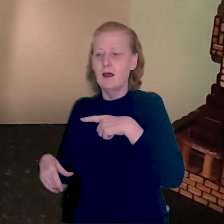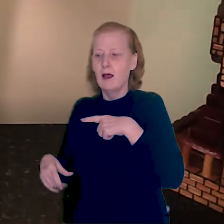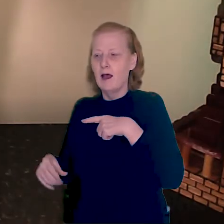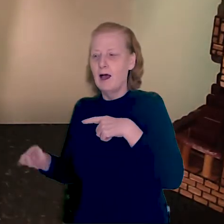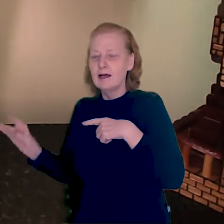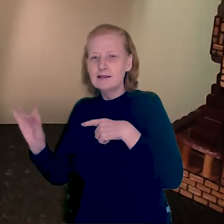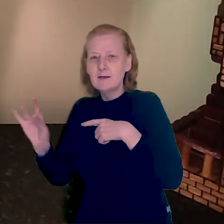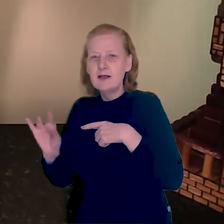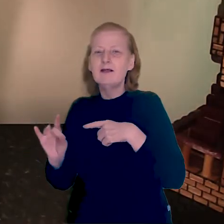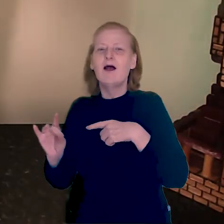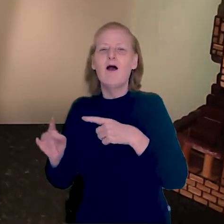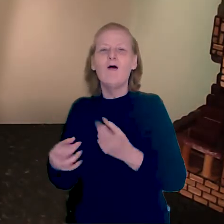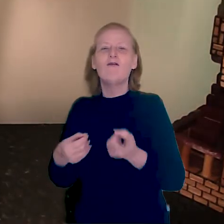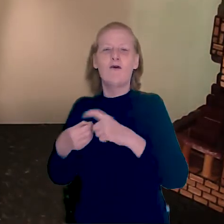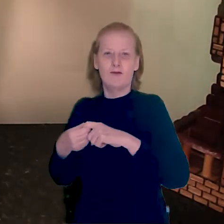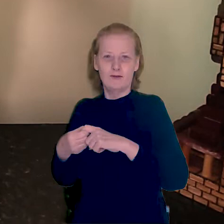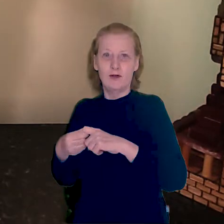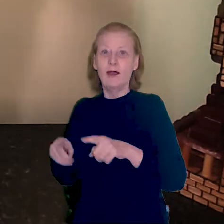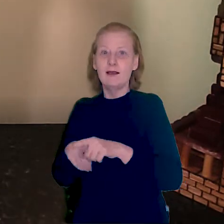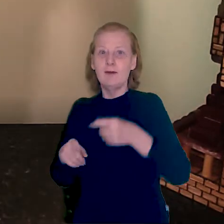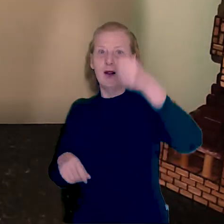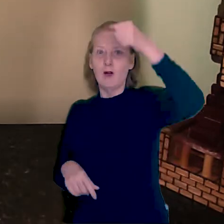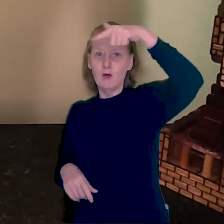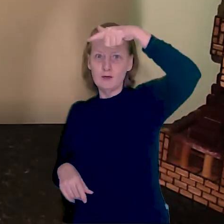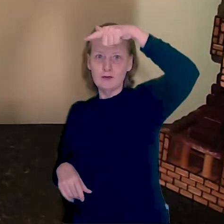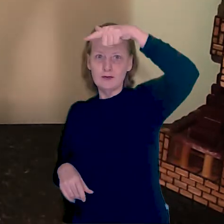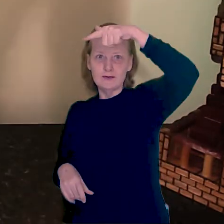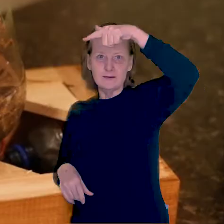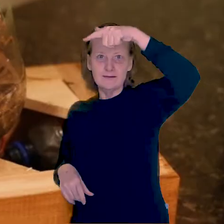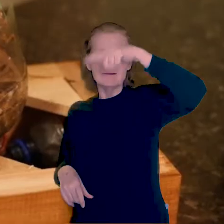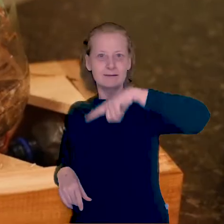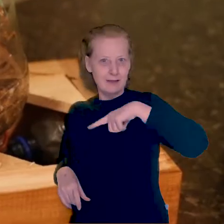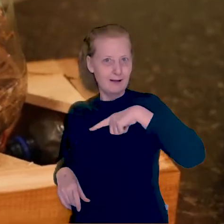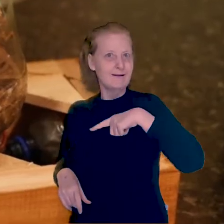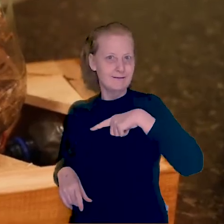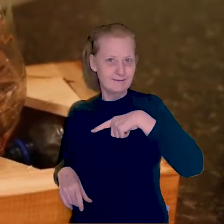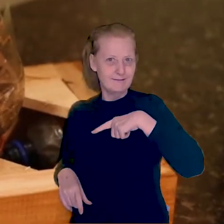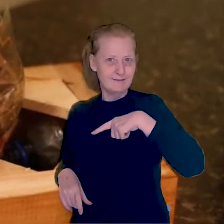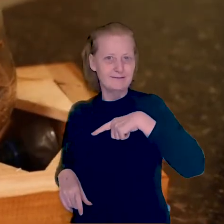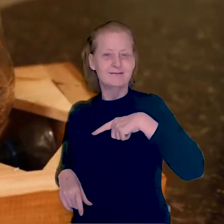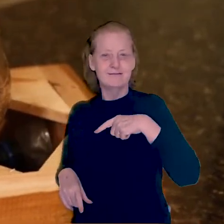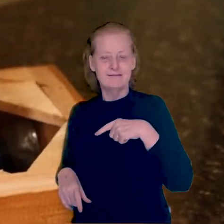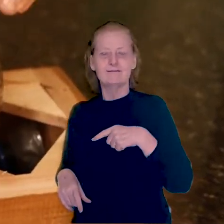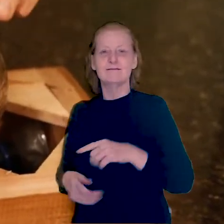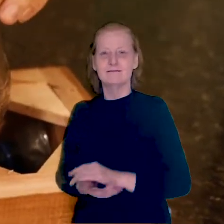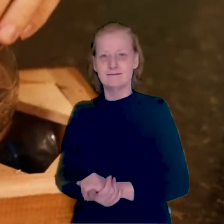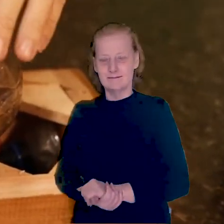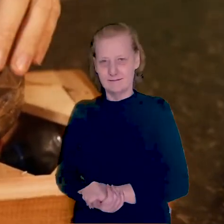deixa uma lâmpada ligada e vai coletando com o sugador.